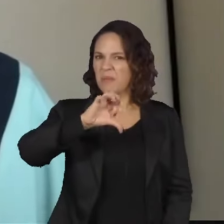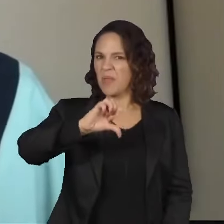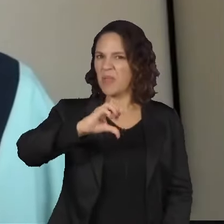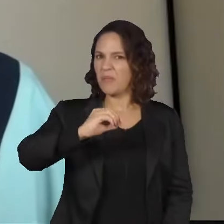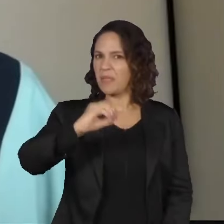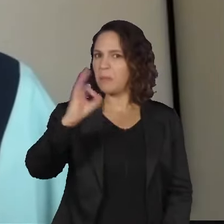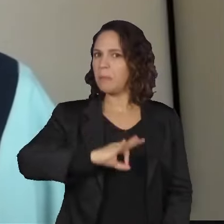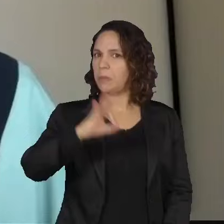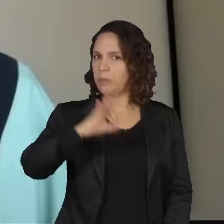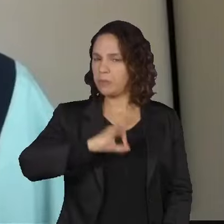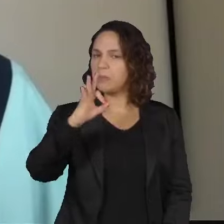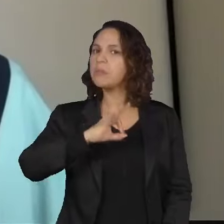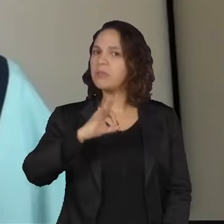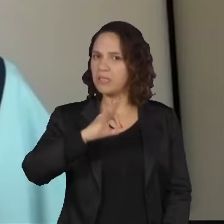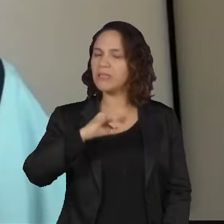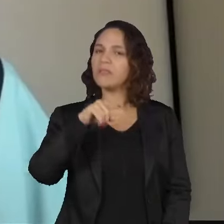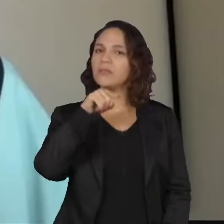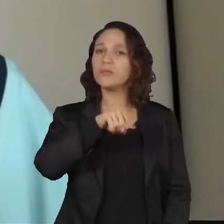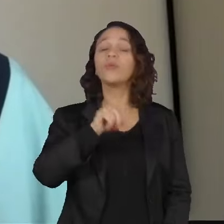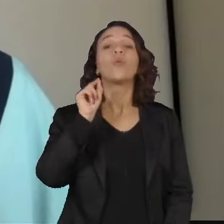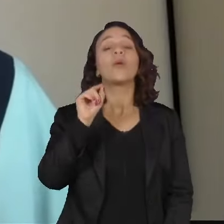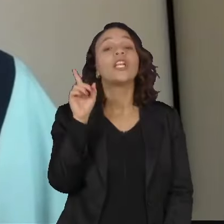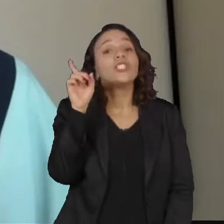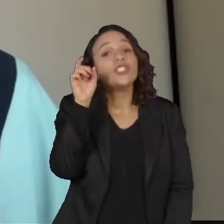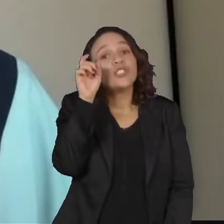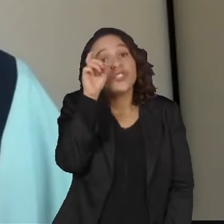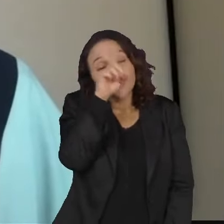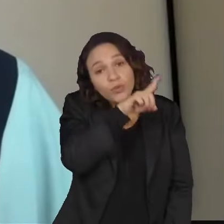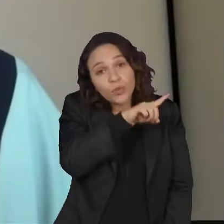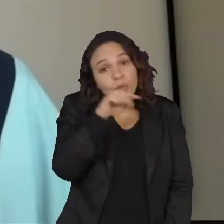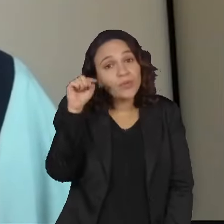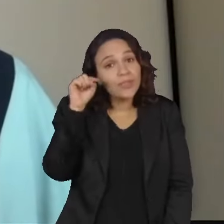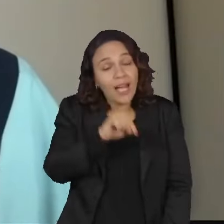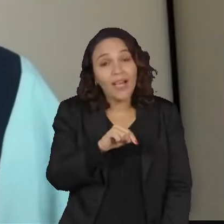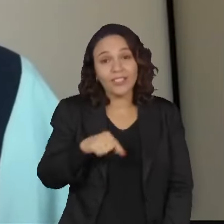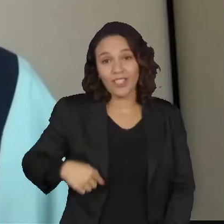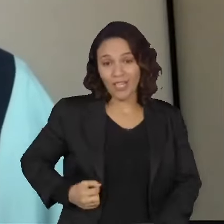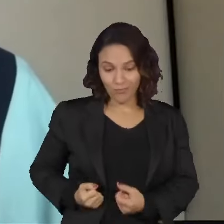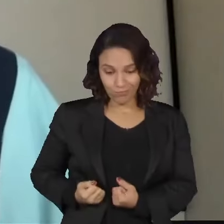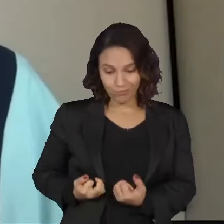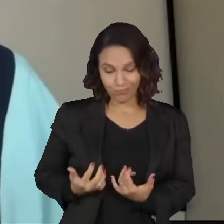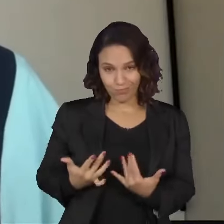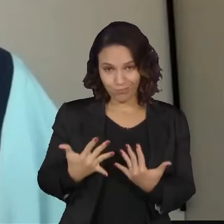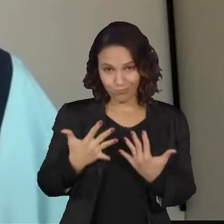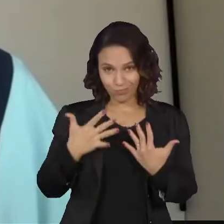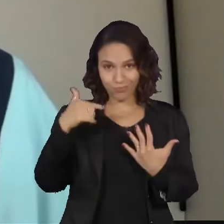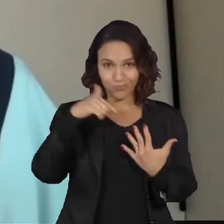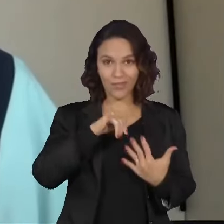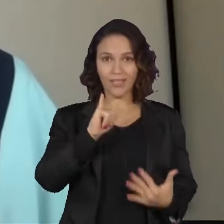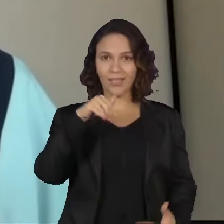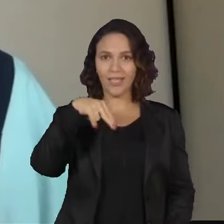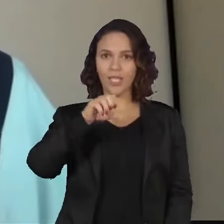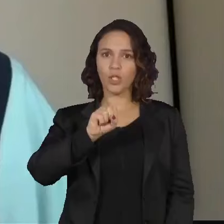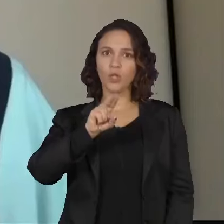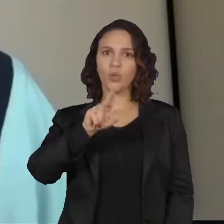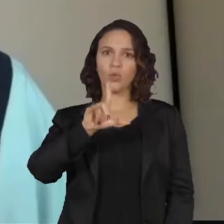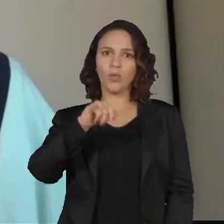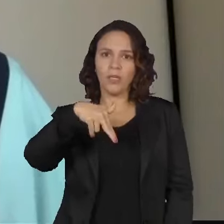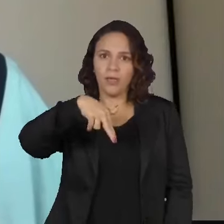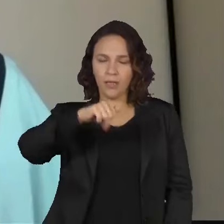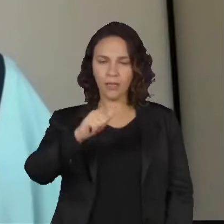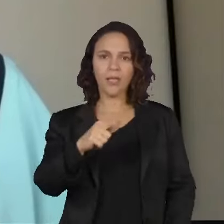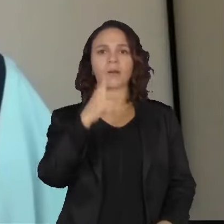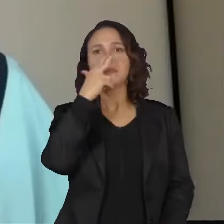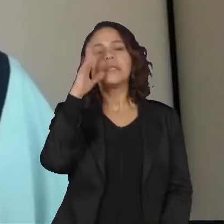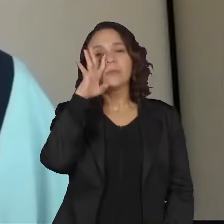90% de todos os diabetes, é uma dificuldade da ação dessa insulina por uma resistência a essa ação. Então, a insulina,